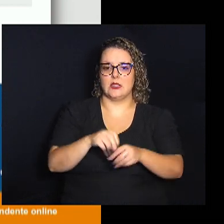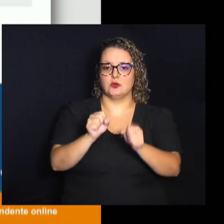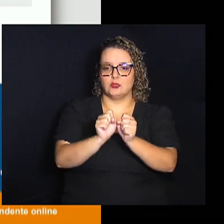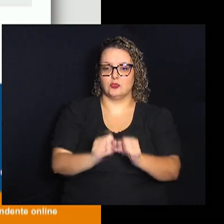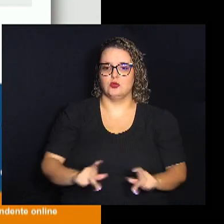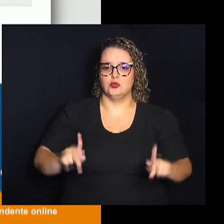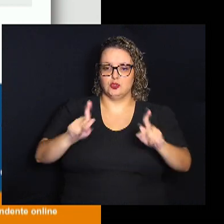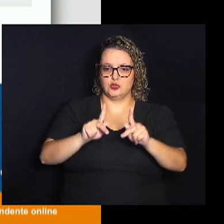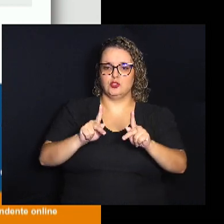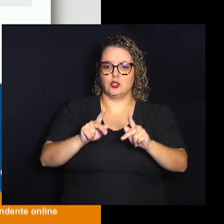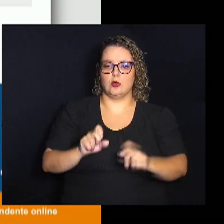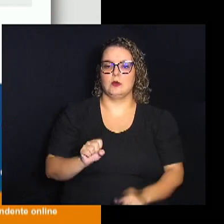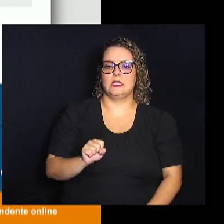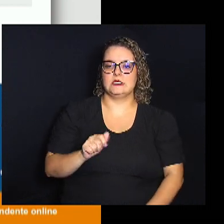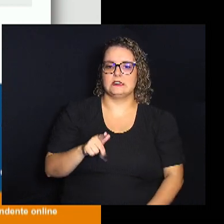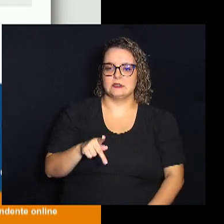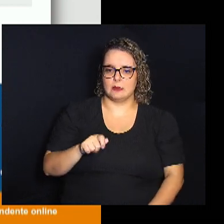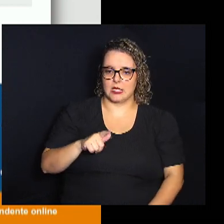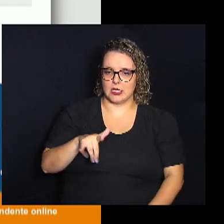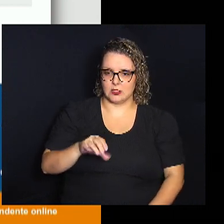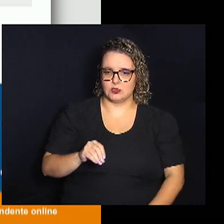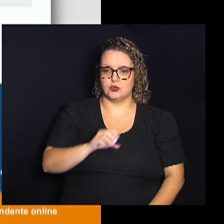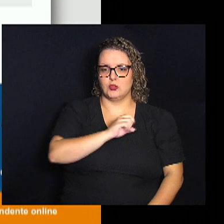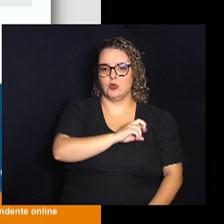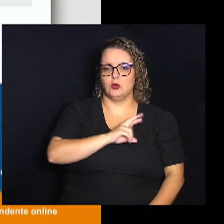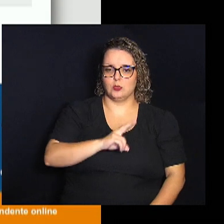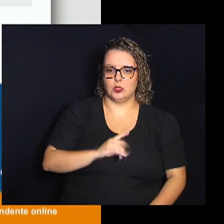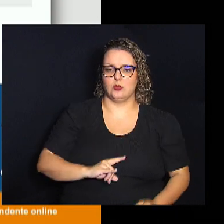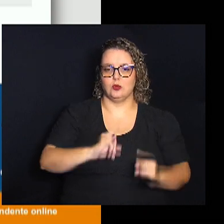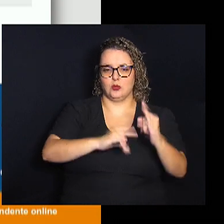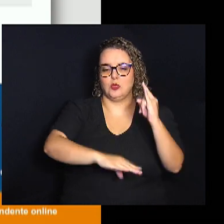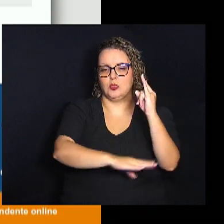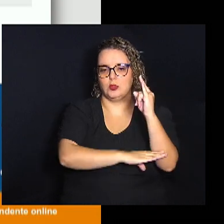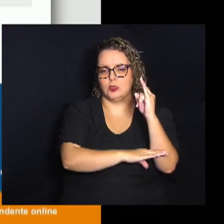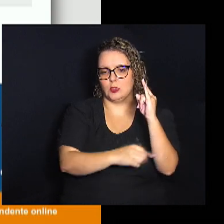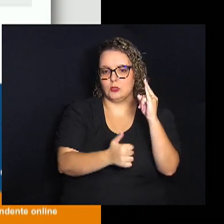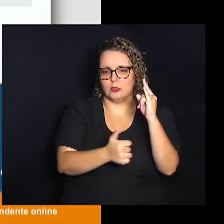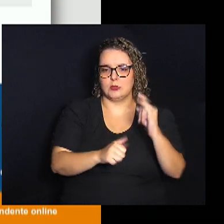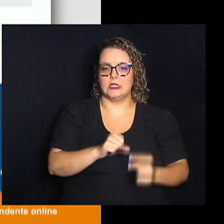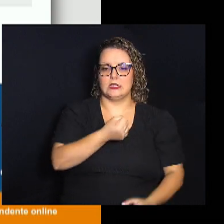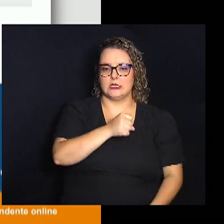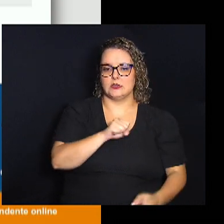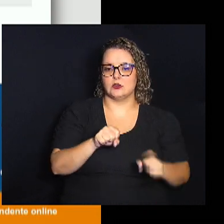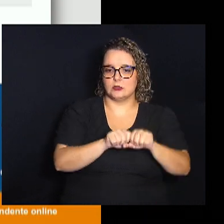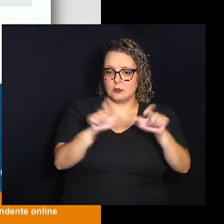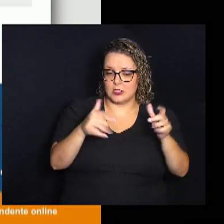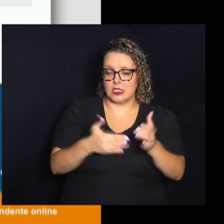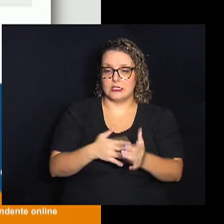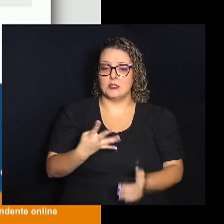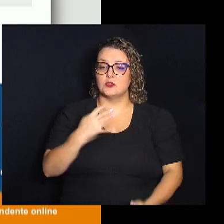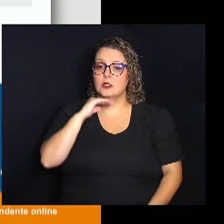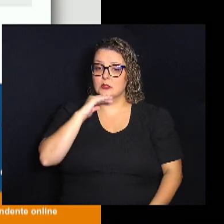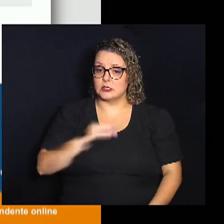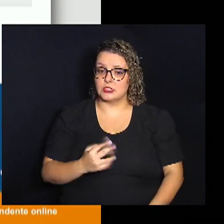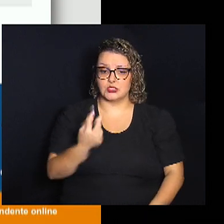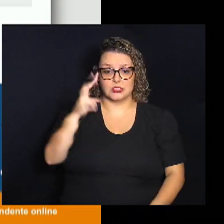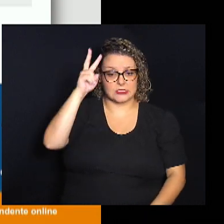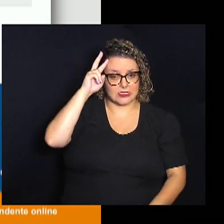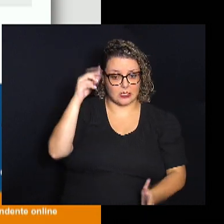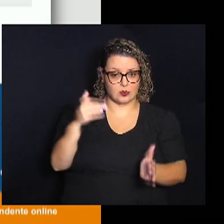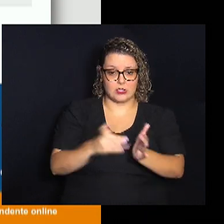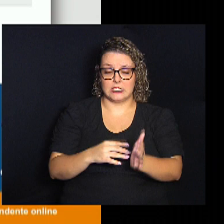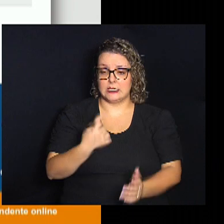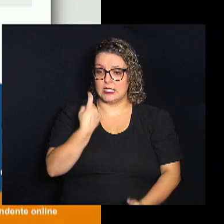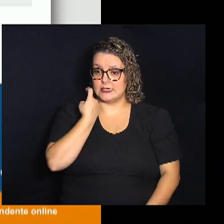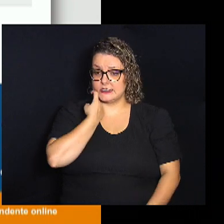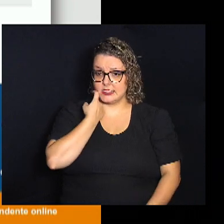fica dentro do shopping Espaço Ouro Verde, no primeiro andar, das 8 horas da manhã às 4 horas da tarde, de segunda a